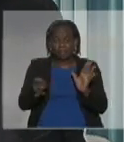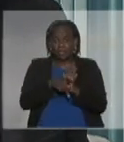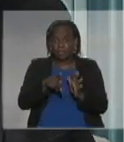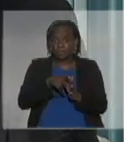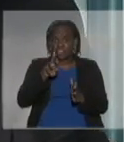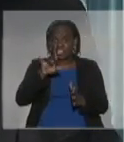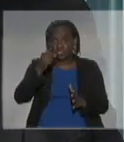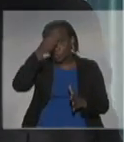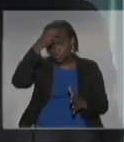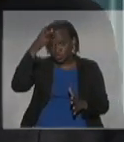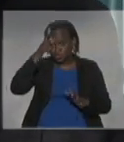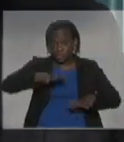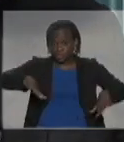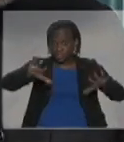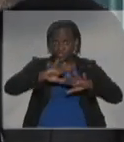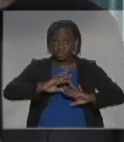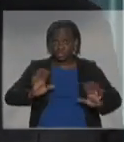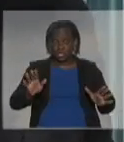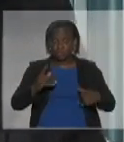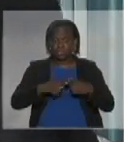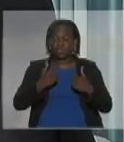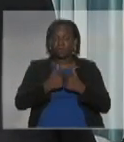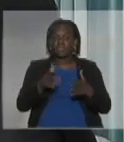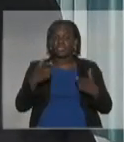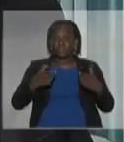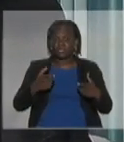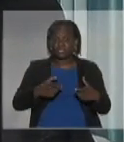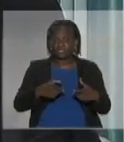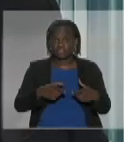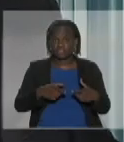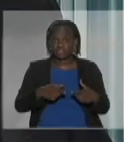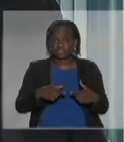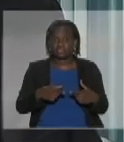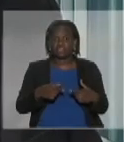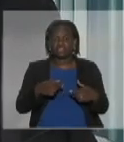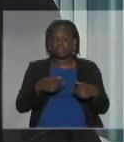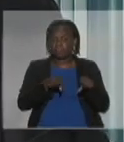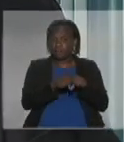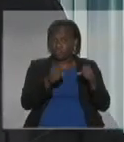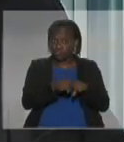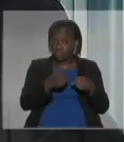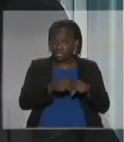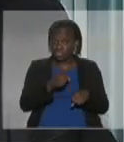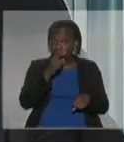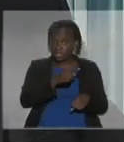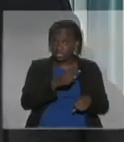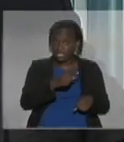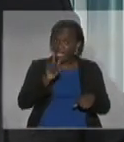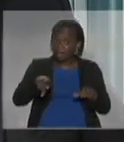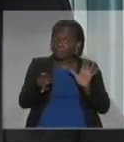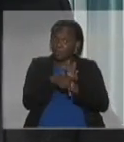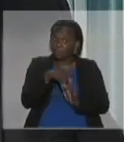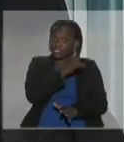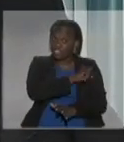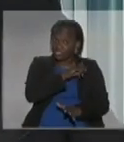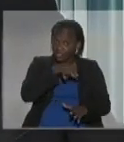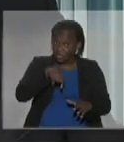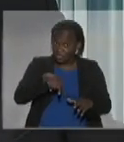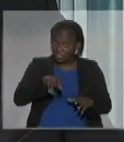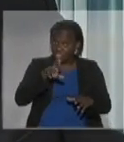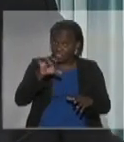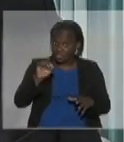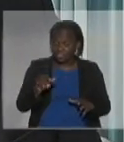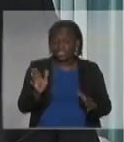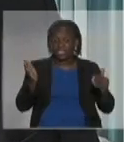um transporte municipal. Ele começa onde? Se você quiser, na Pavuna, que é no município do